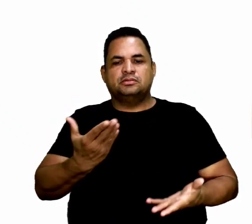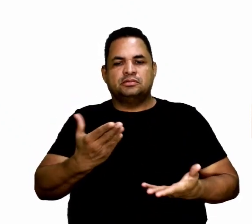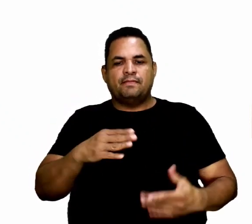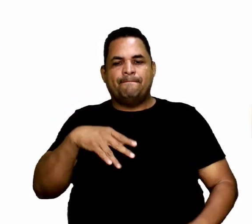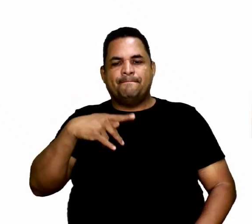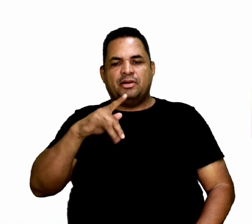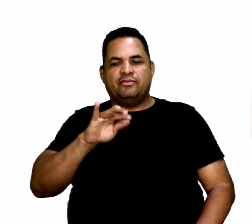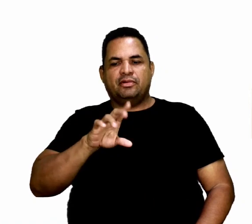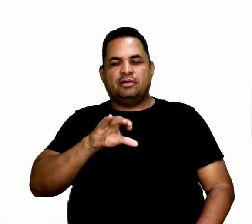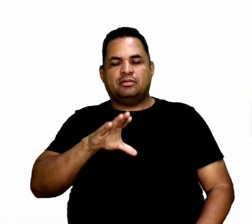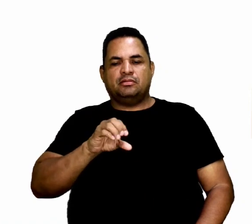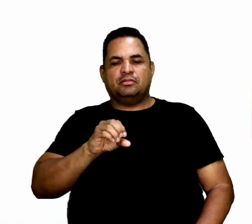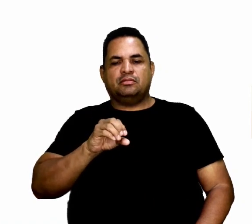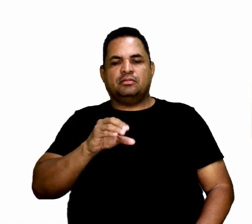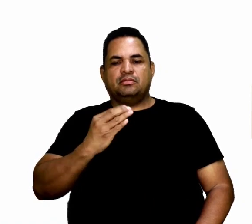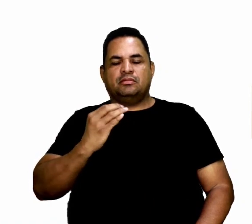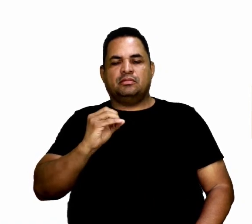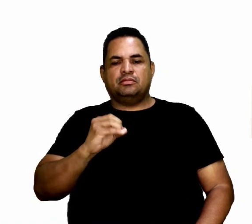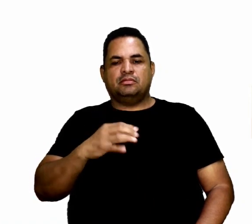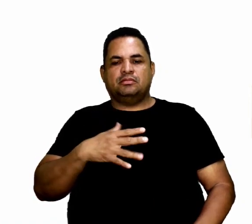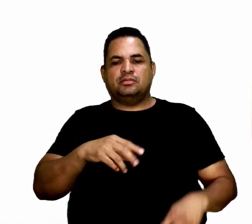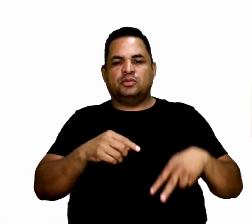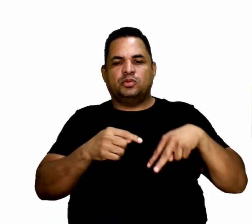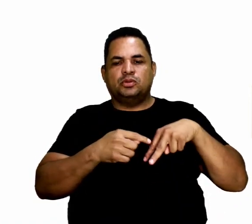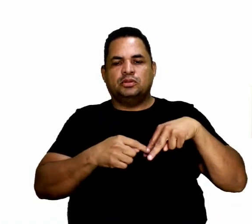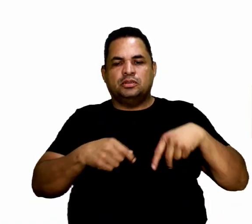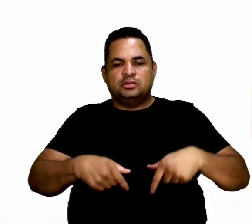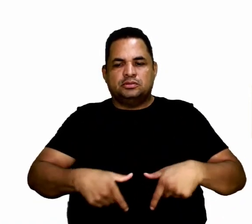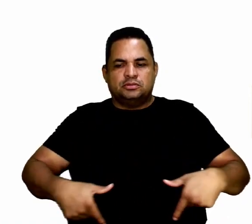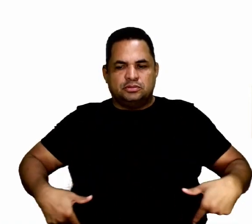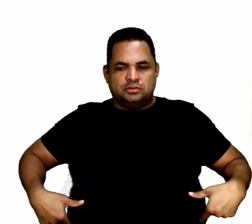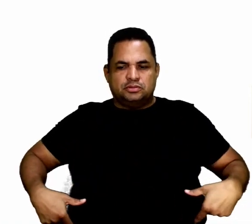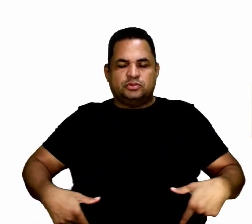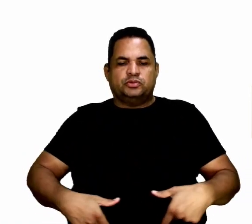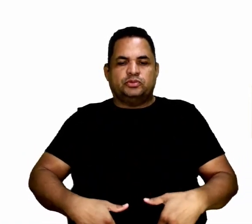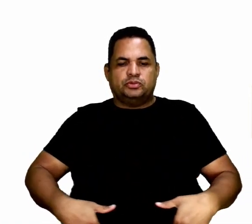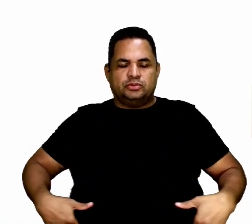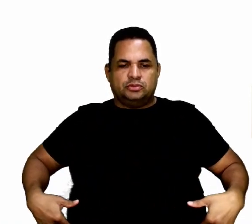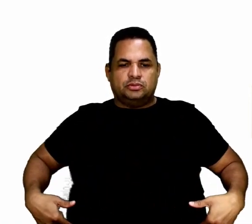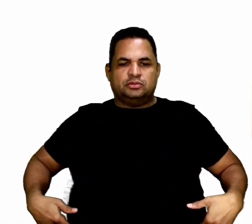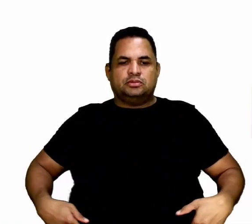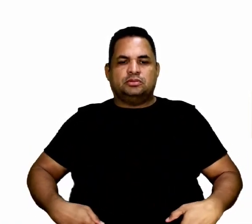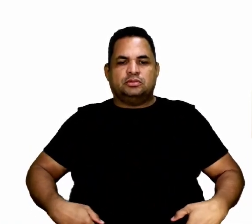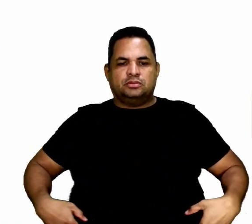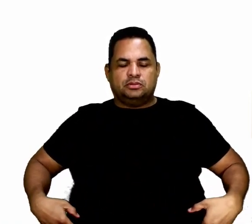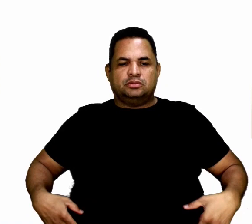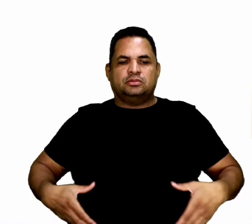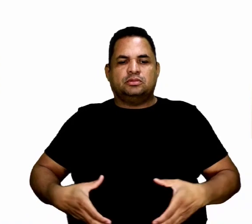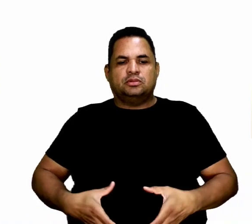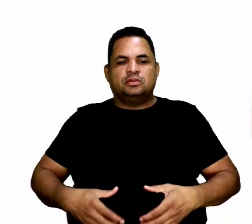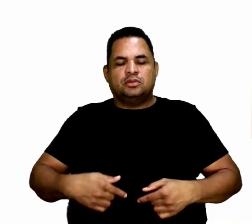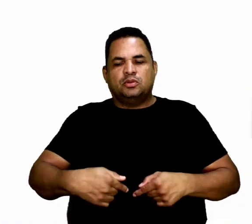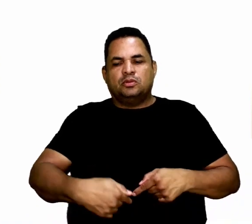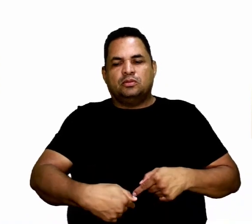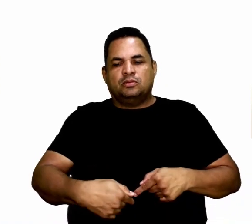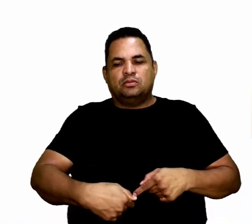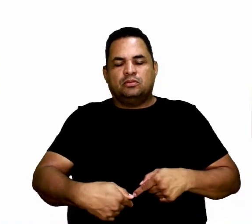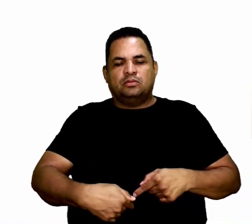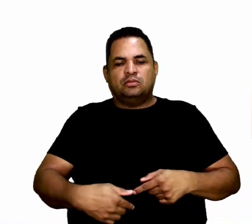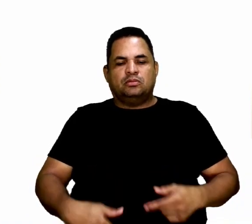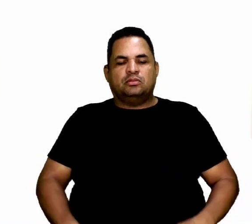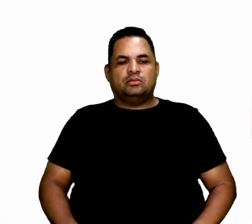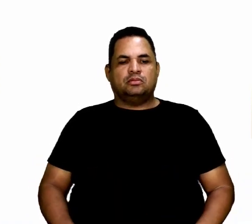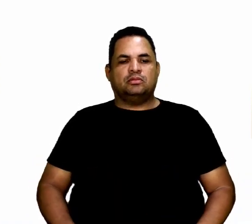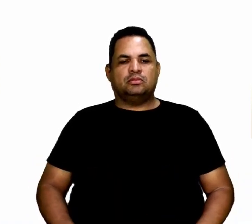região pélvica, pessoal, essa região aqui da cintura, tá bom? Da nossa genitália, enfim, do umbigo ali, entre o umbigo